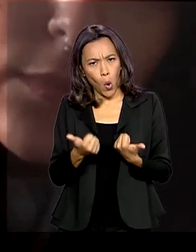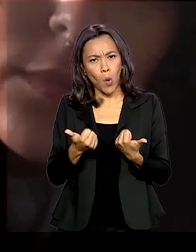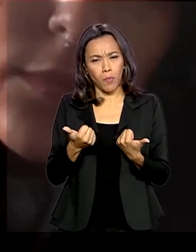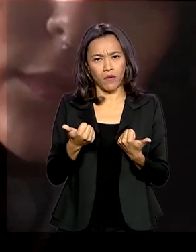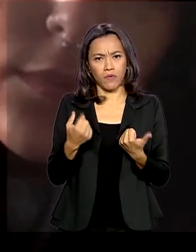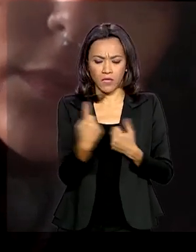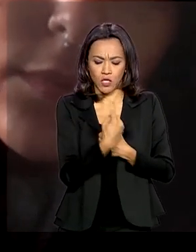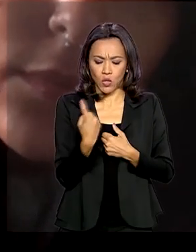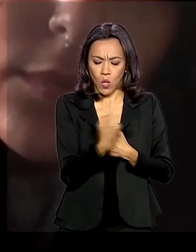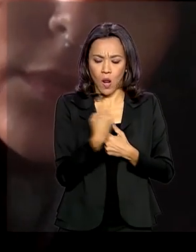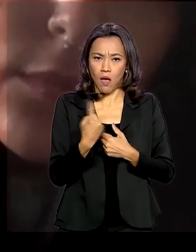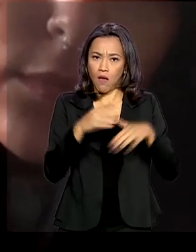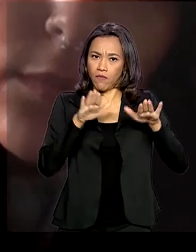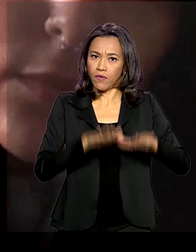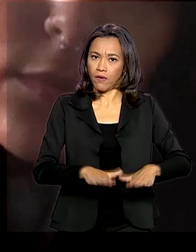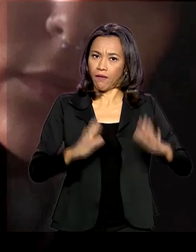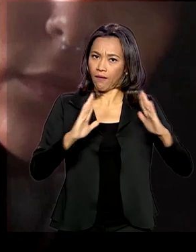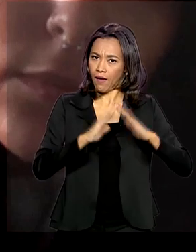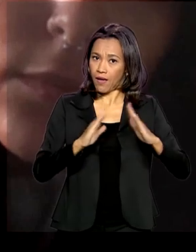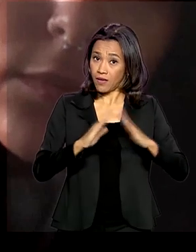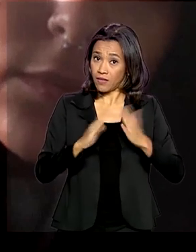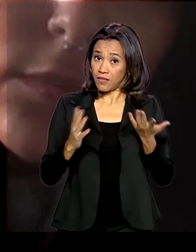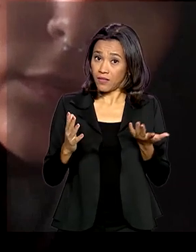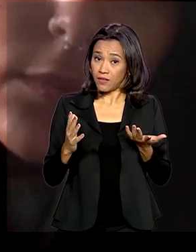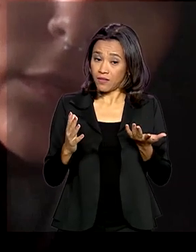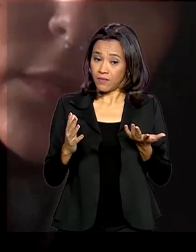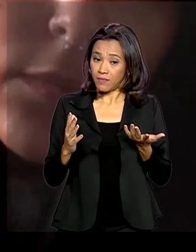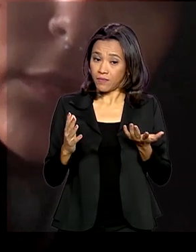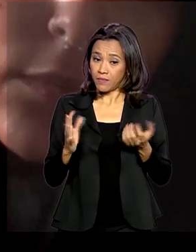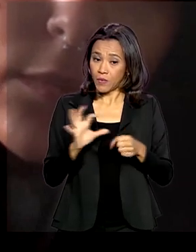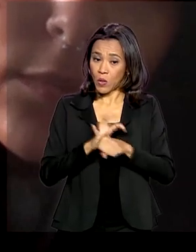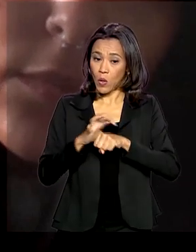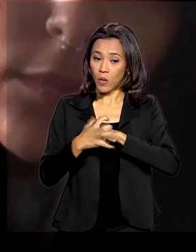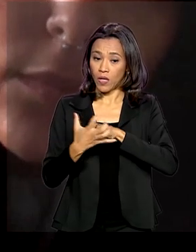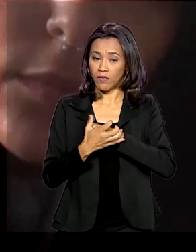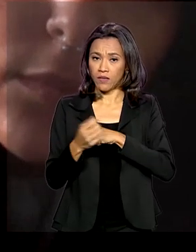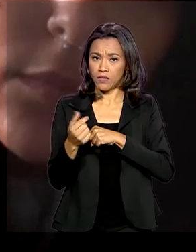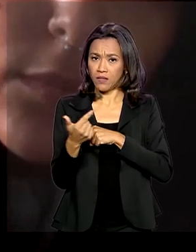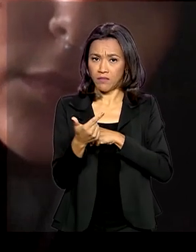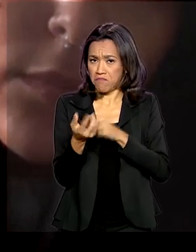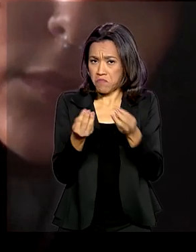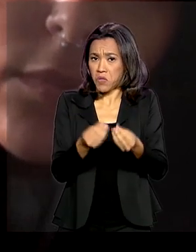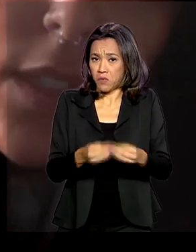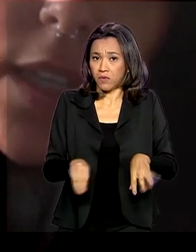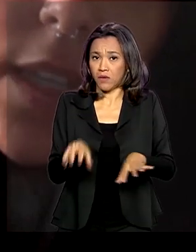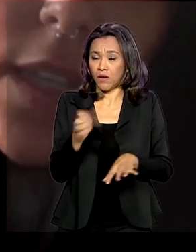isolamento para o coronavírus sem comprometer o seu semestre?